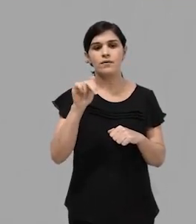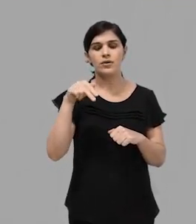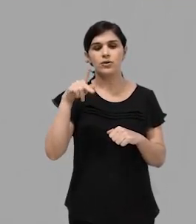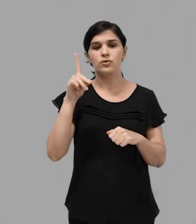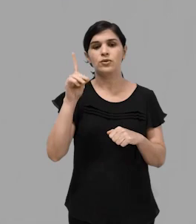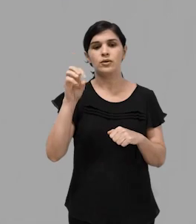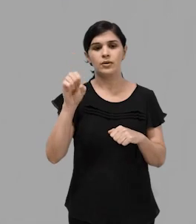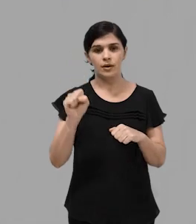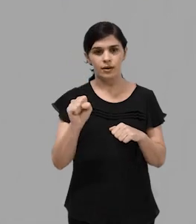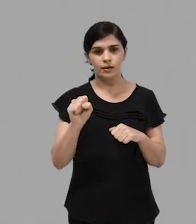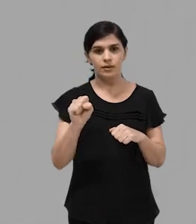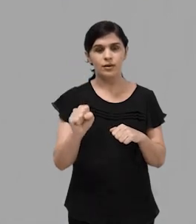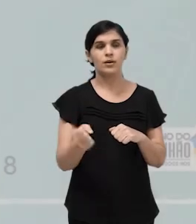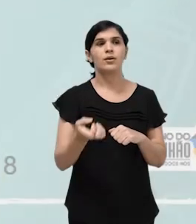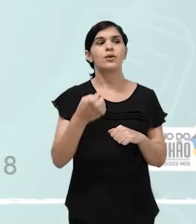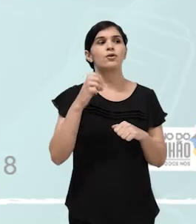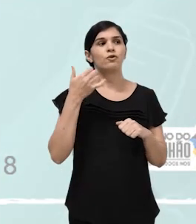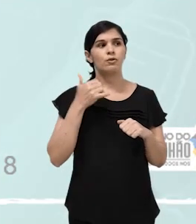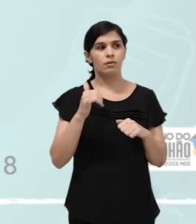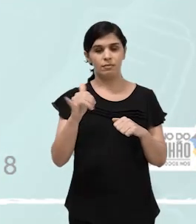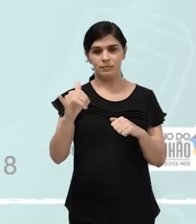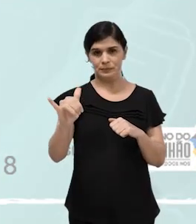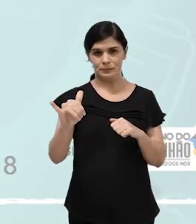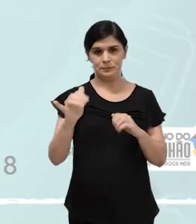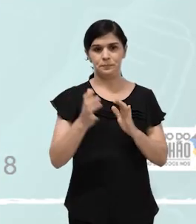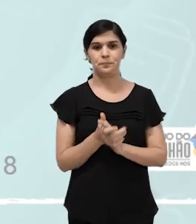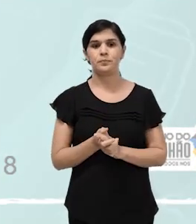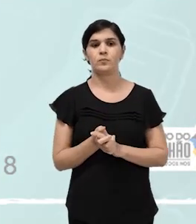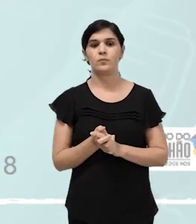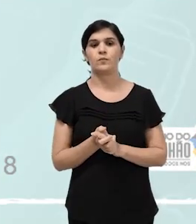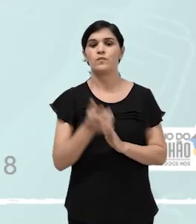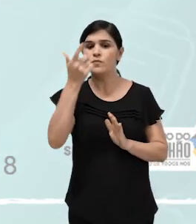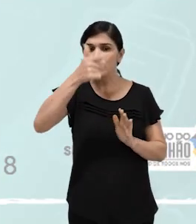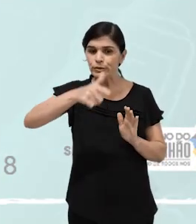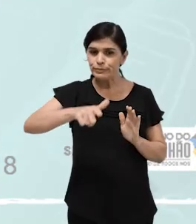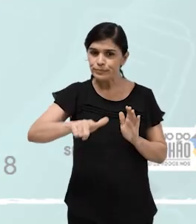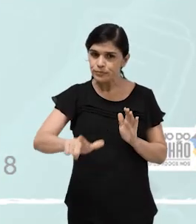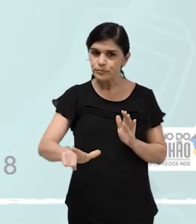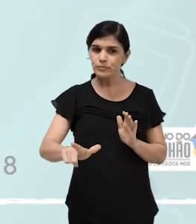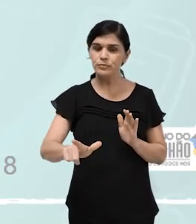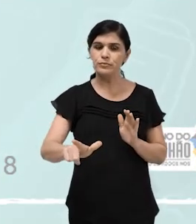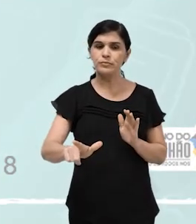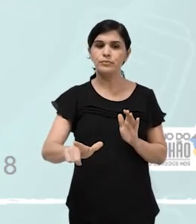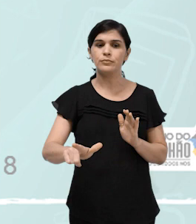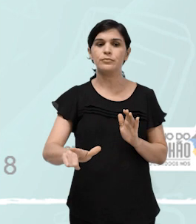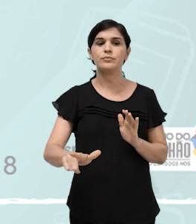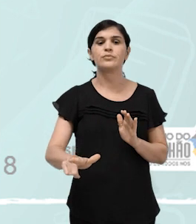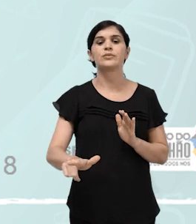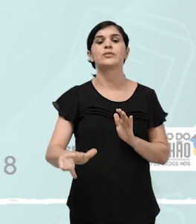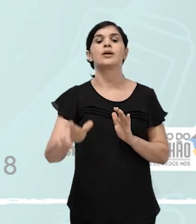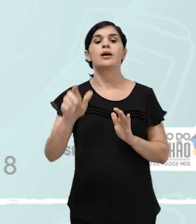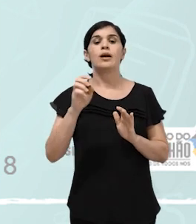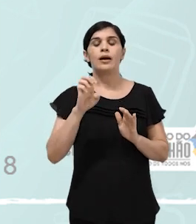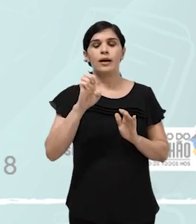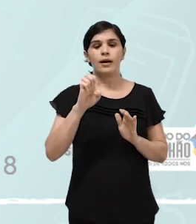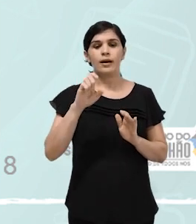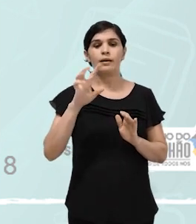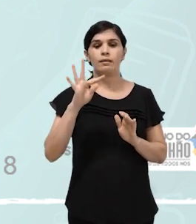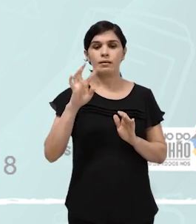eletroafinidade. Bom, mais uma vez, eletroafinidade é energia liberada quando o